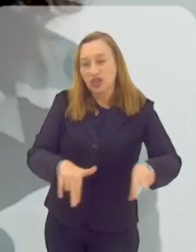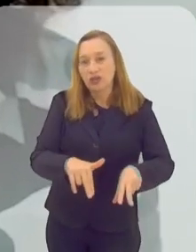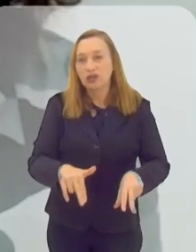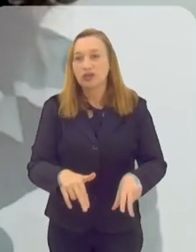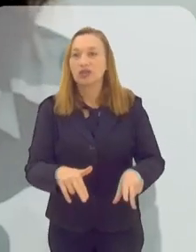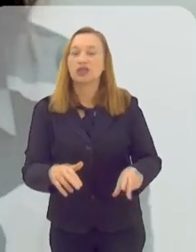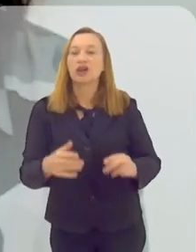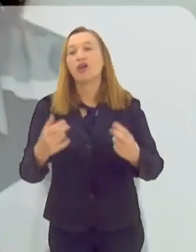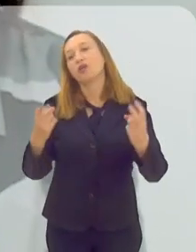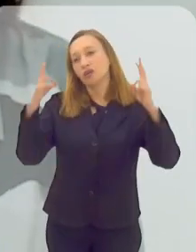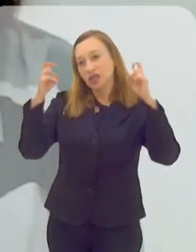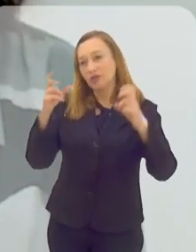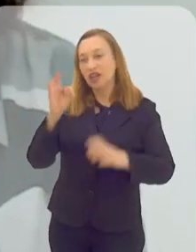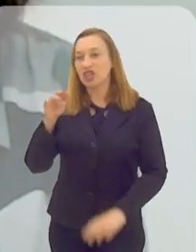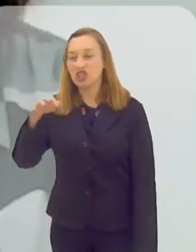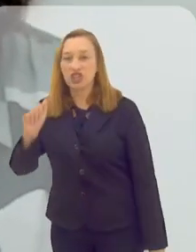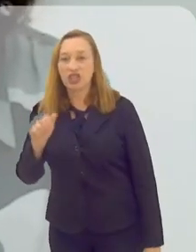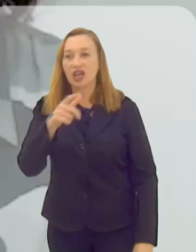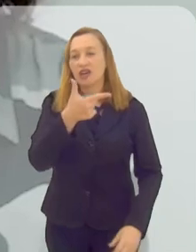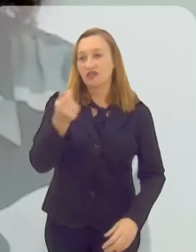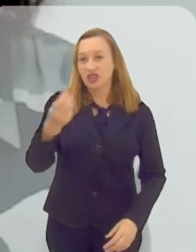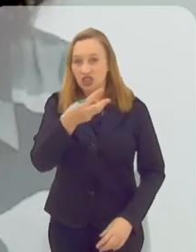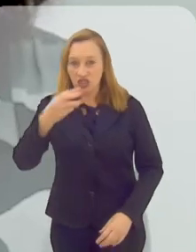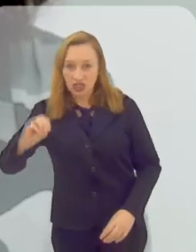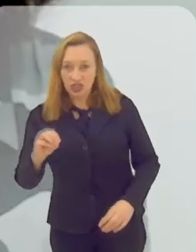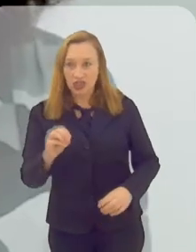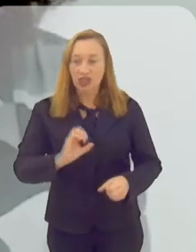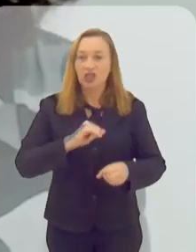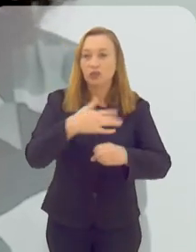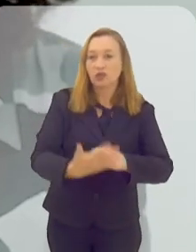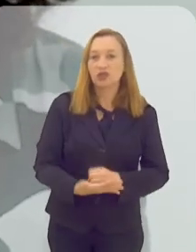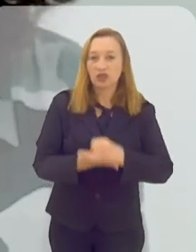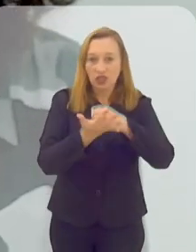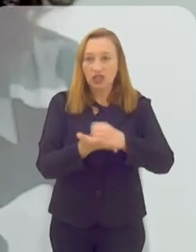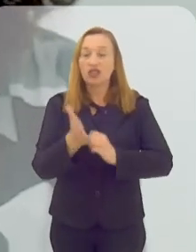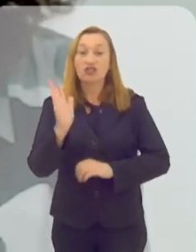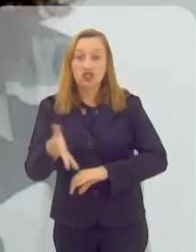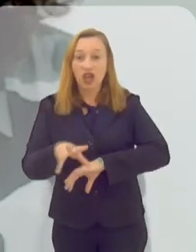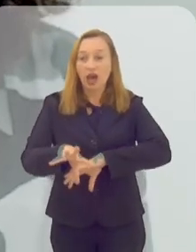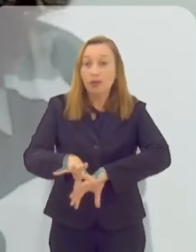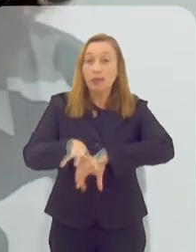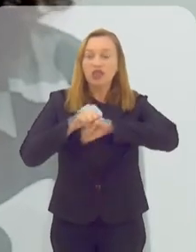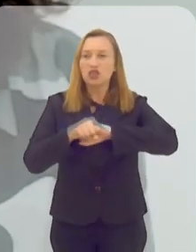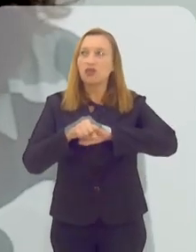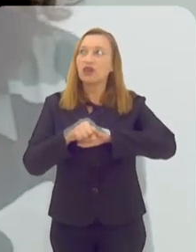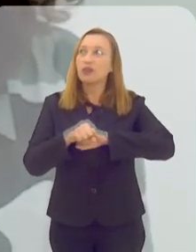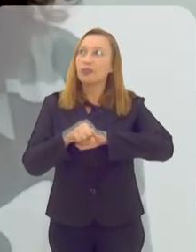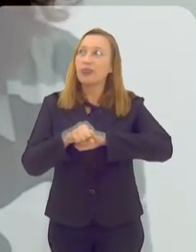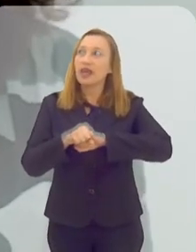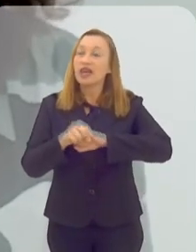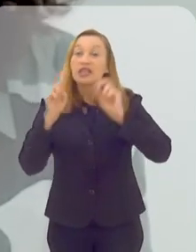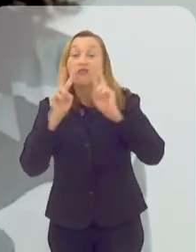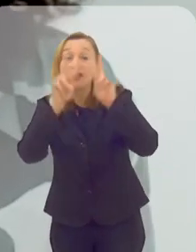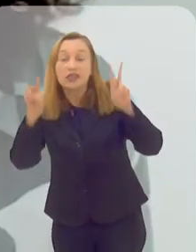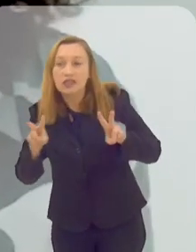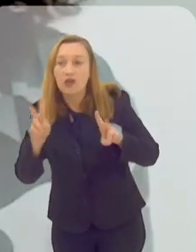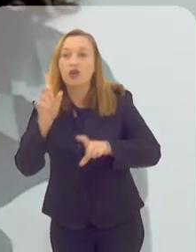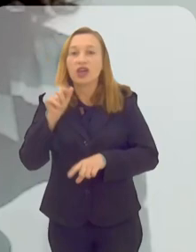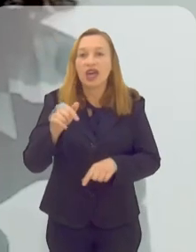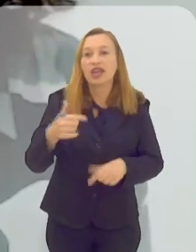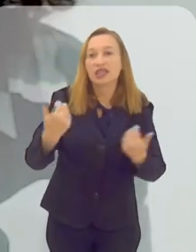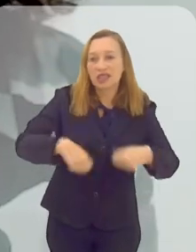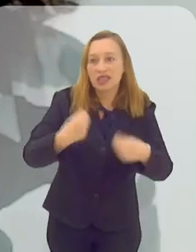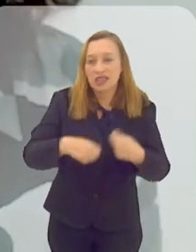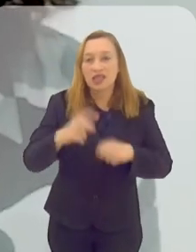gênero e esse é um tema também colocado na Agenda 2030, Agenda dos Objetivos de Desenvolvimento Sustentável, já absorvendo